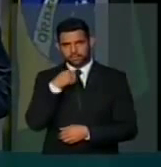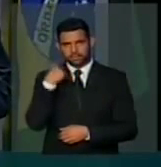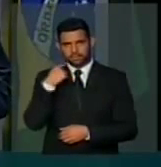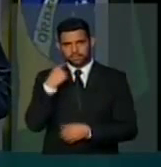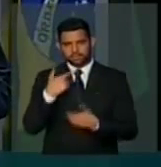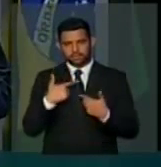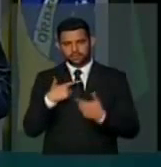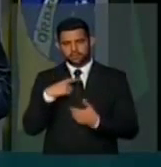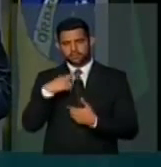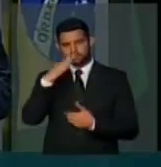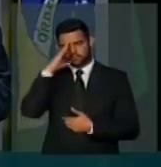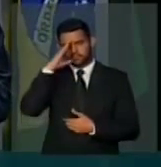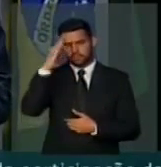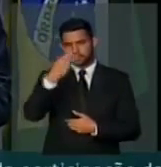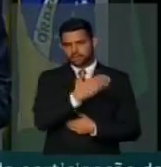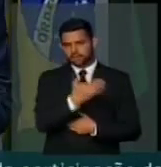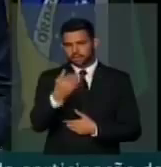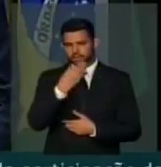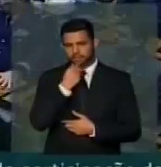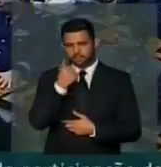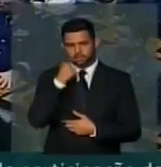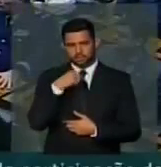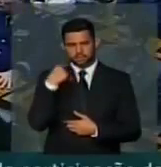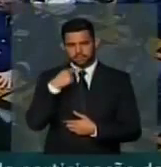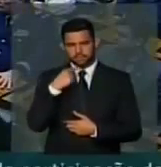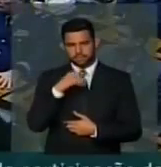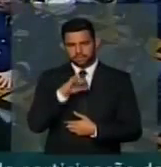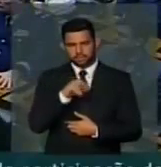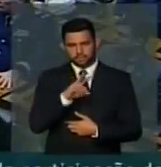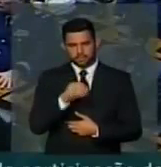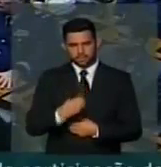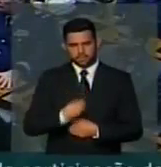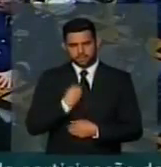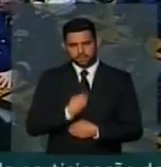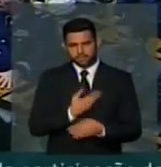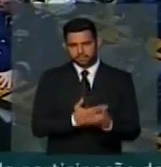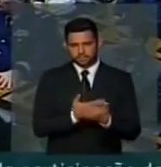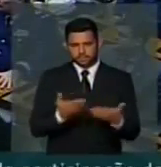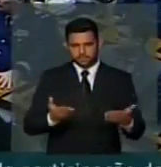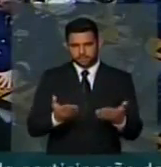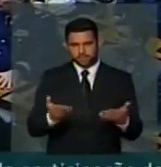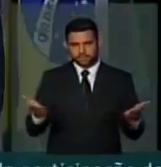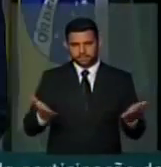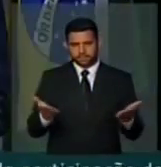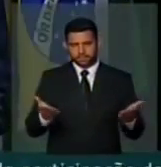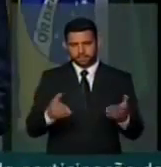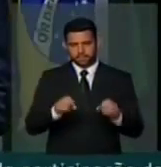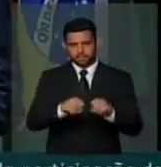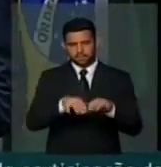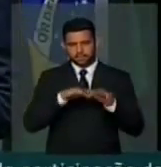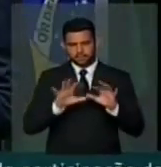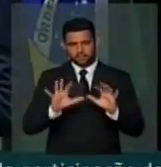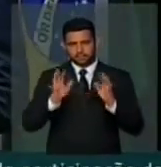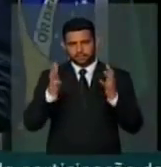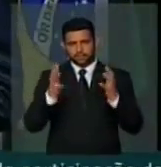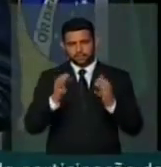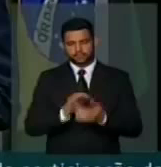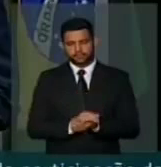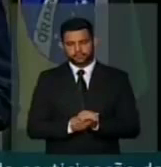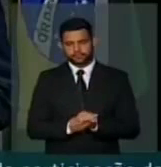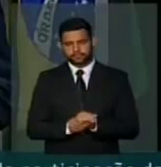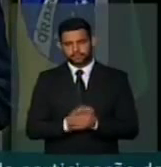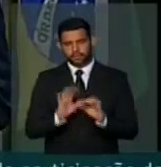senhores militares e senhoras e senhores civis que se fazem presente nesta sessão solene